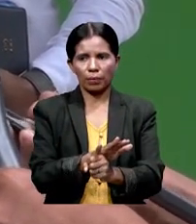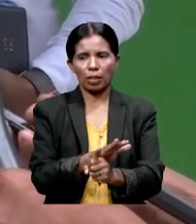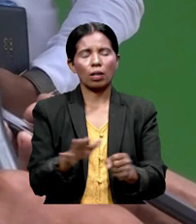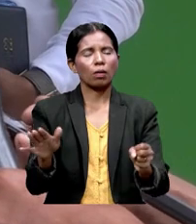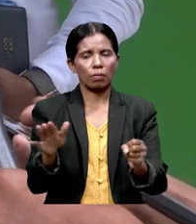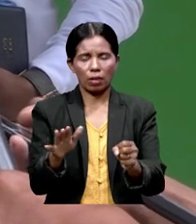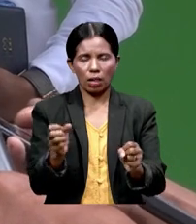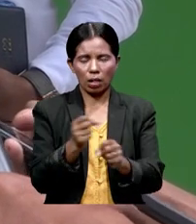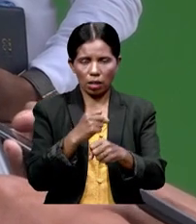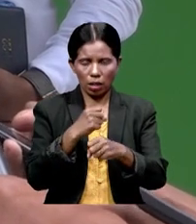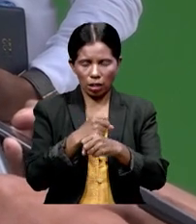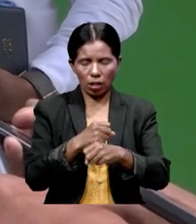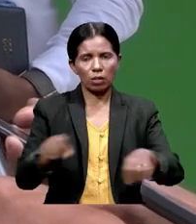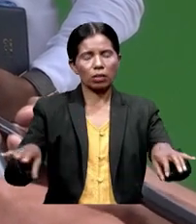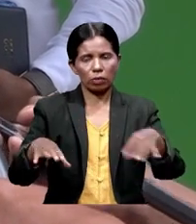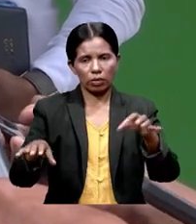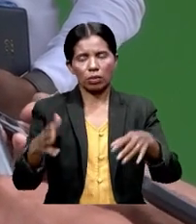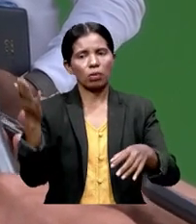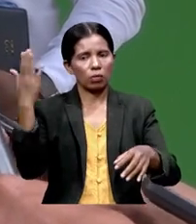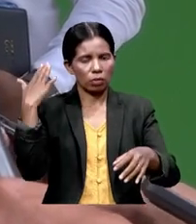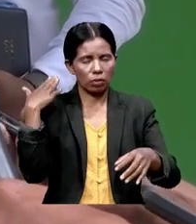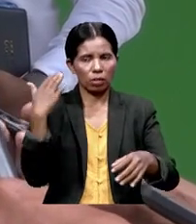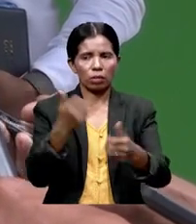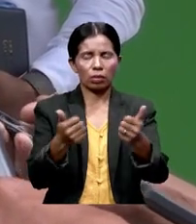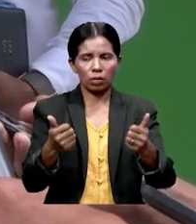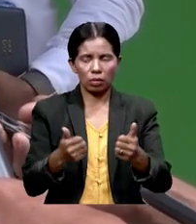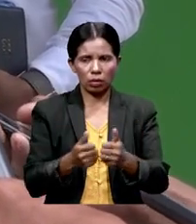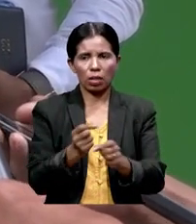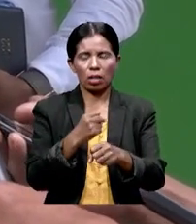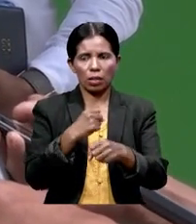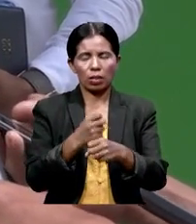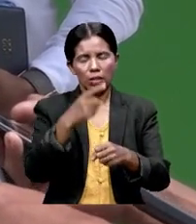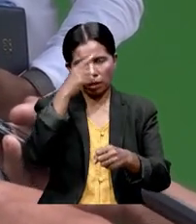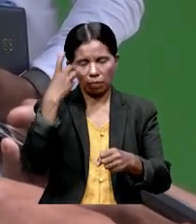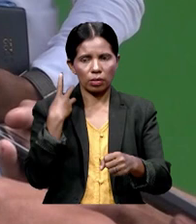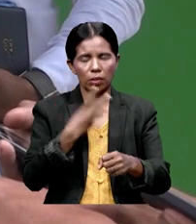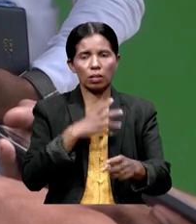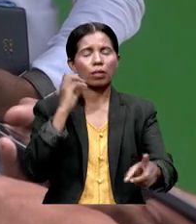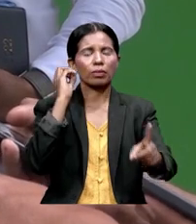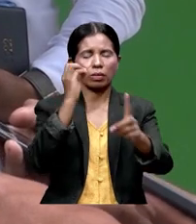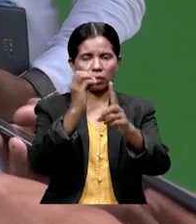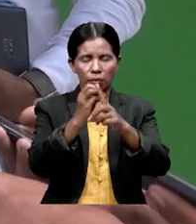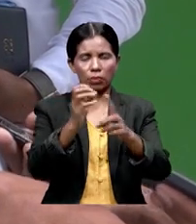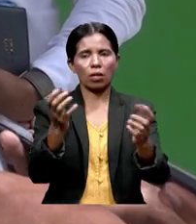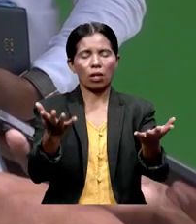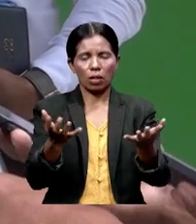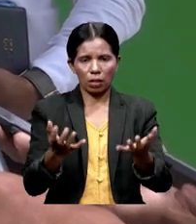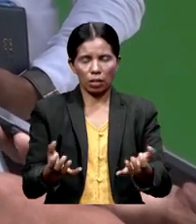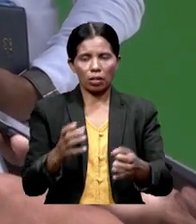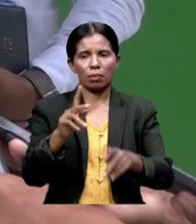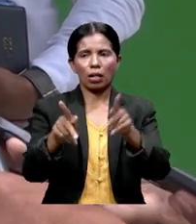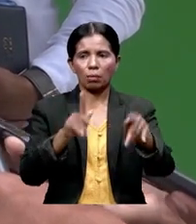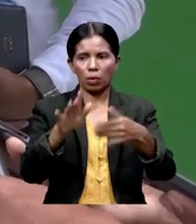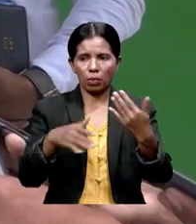completa tá, serviço nebe que Autoridade Raioa halo, também ito todo ni objetivo e intenção Liliu ba